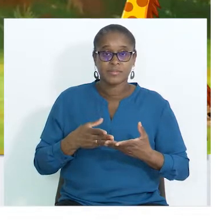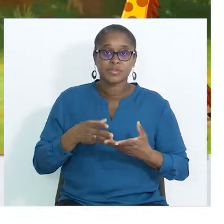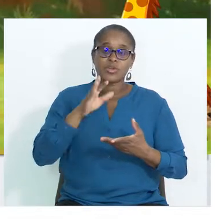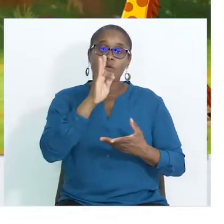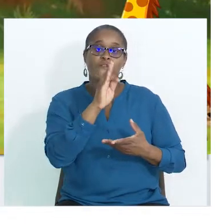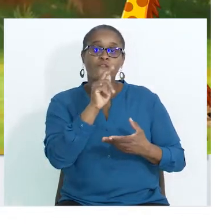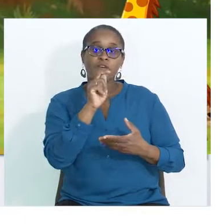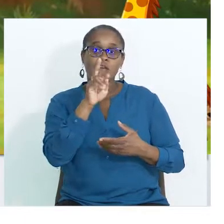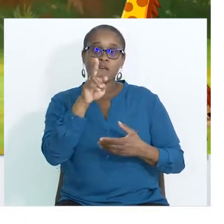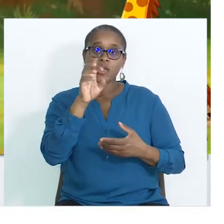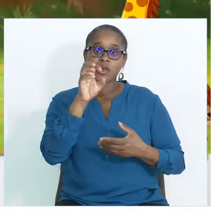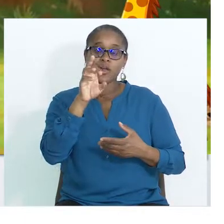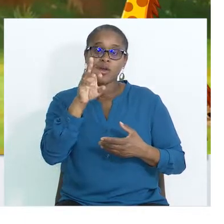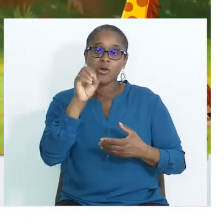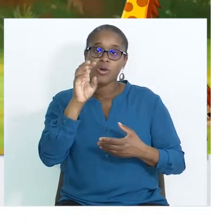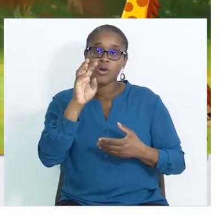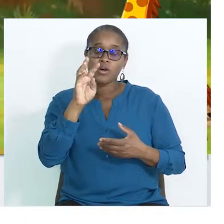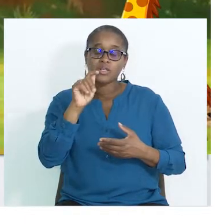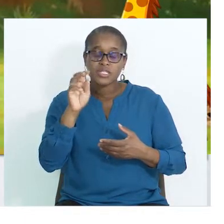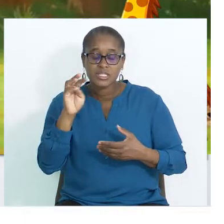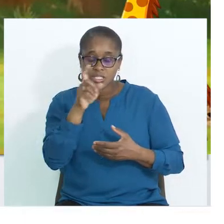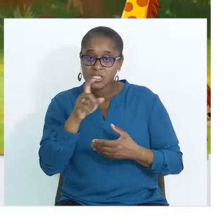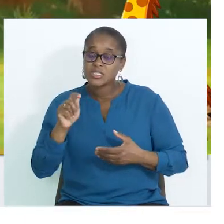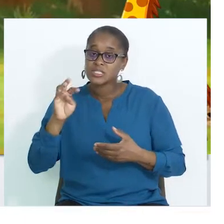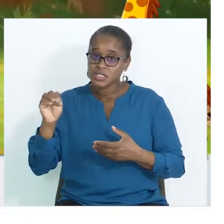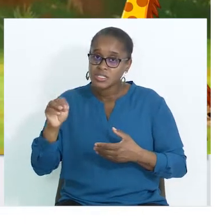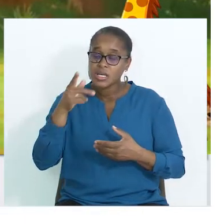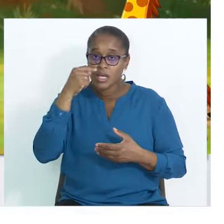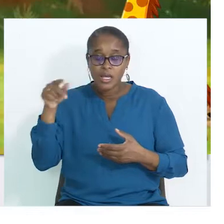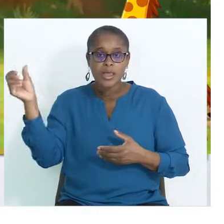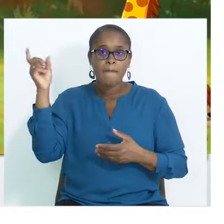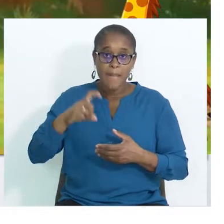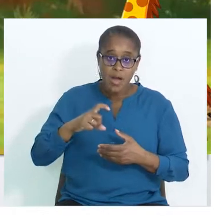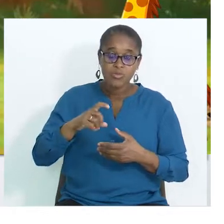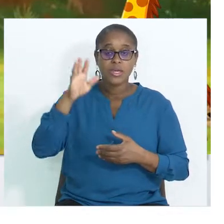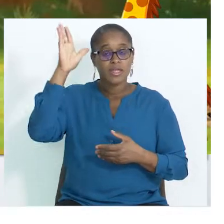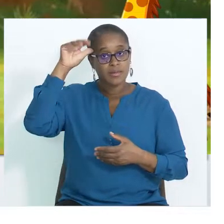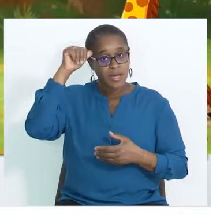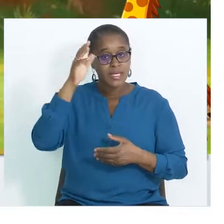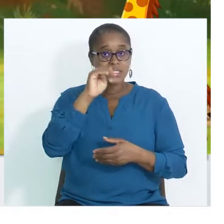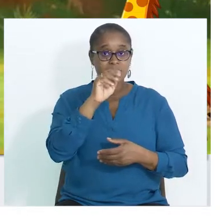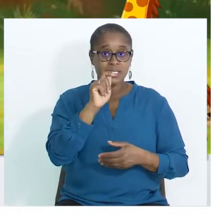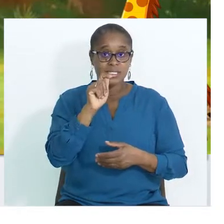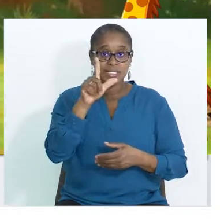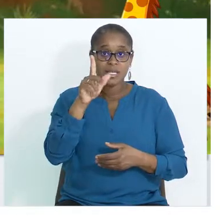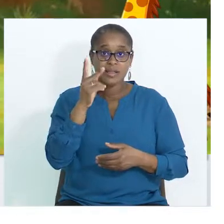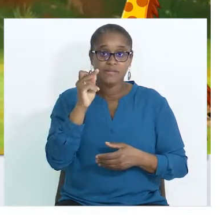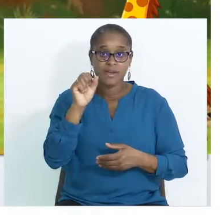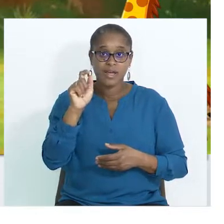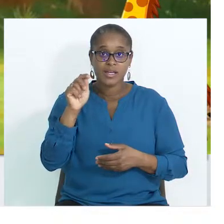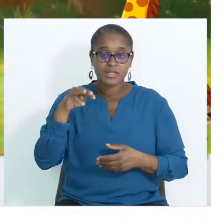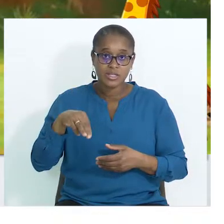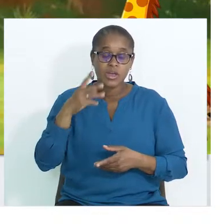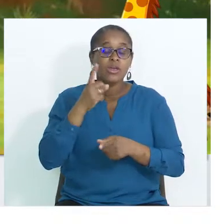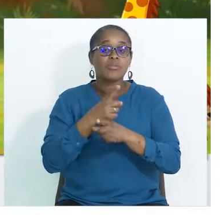e são ferozes que eles são maus eles são também animais selvagens Por que